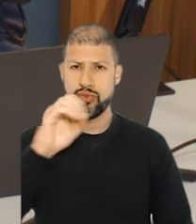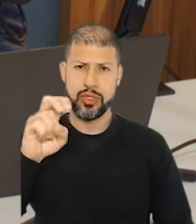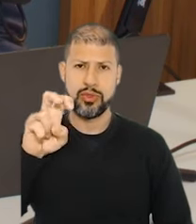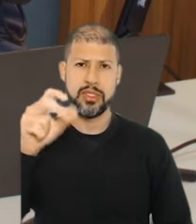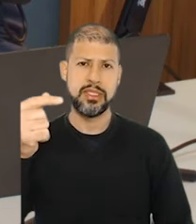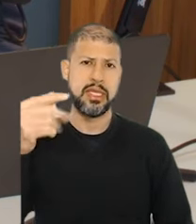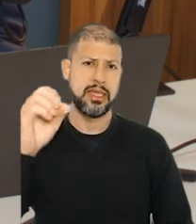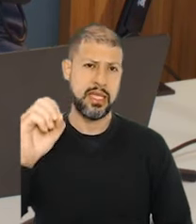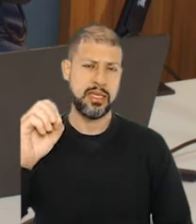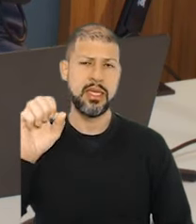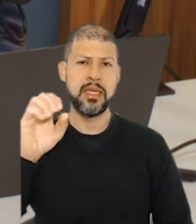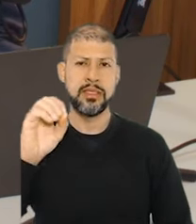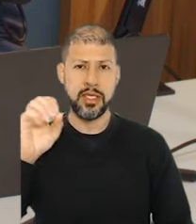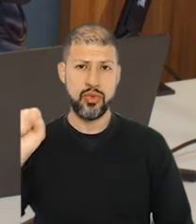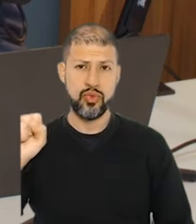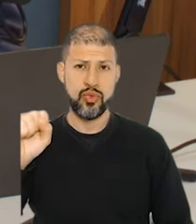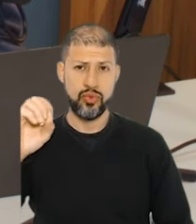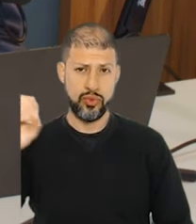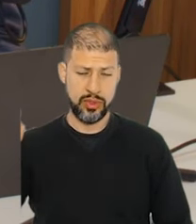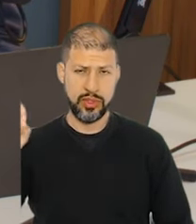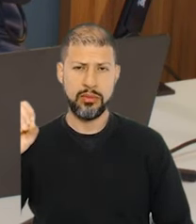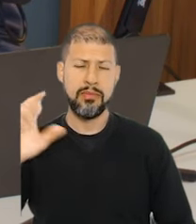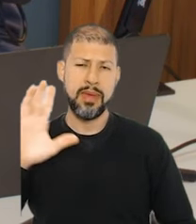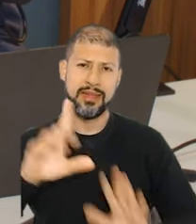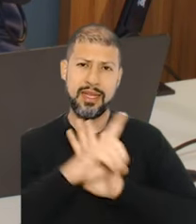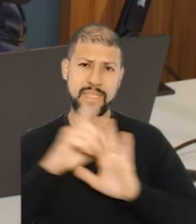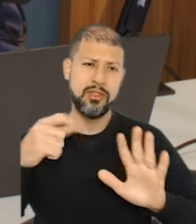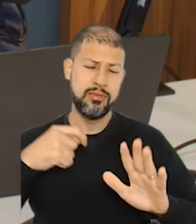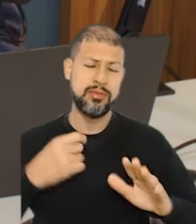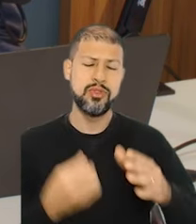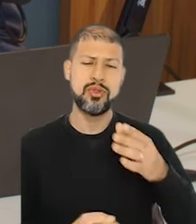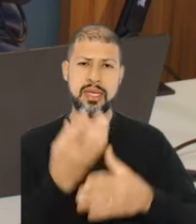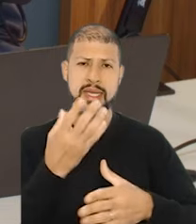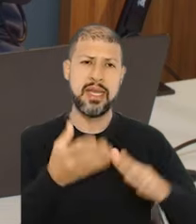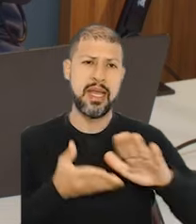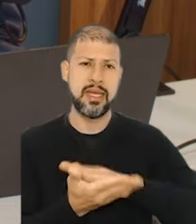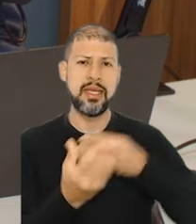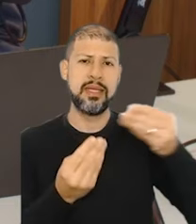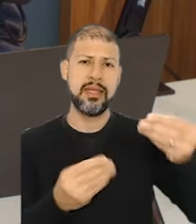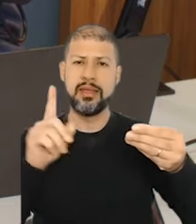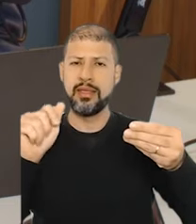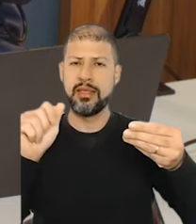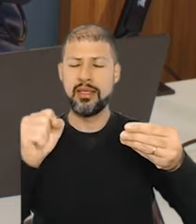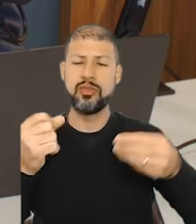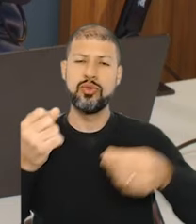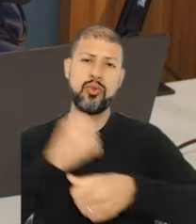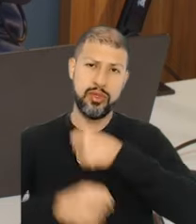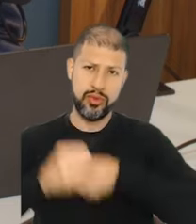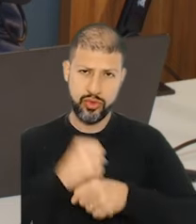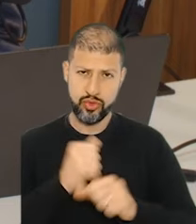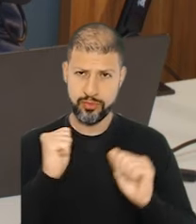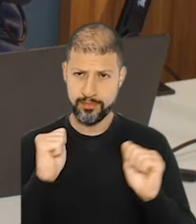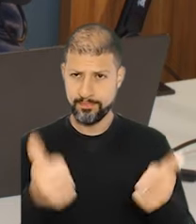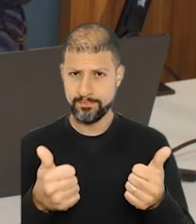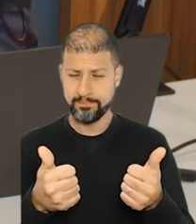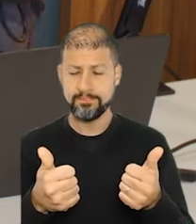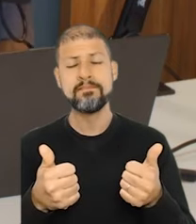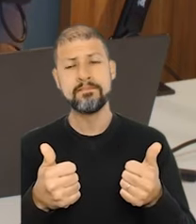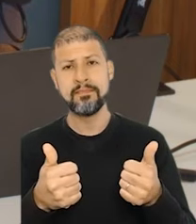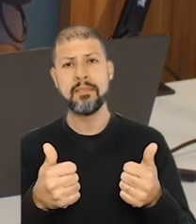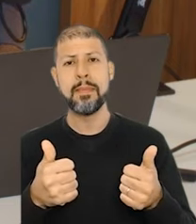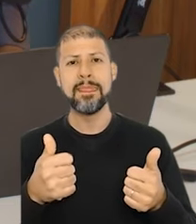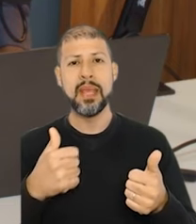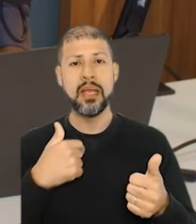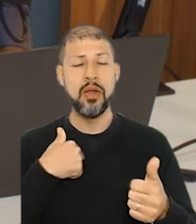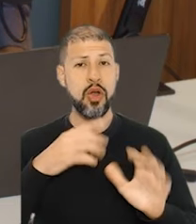mas paraa declaração eu preciso apurar e gerar a das do ano que eu tô fazendo a declaração tudo bem E vamos supor que eu vou